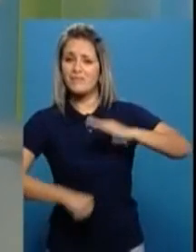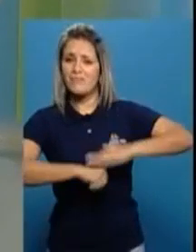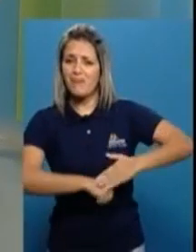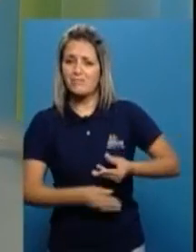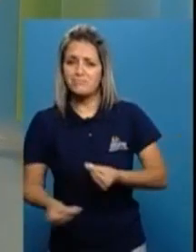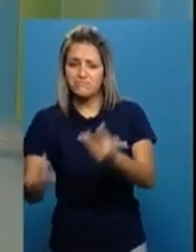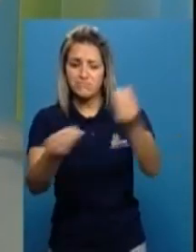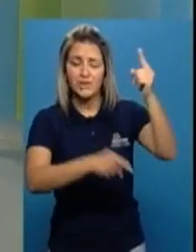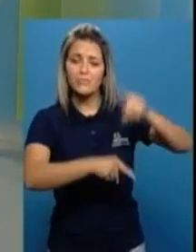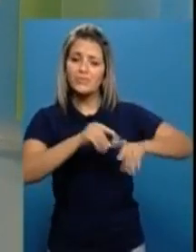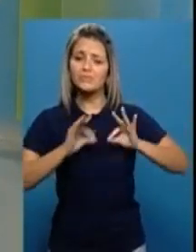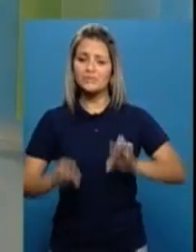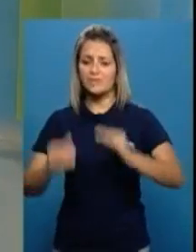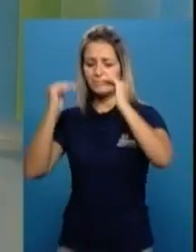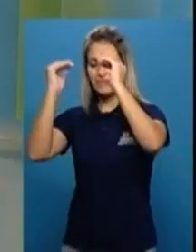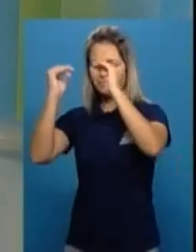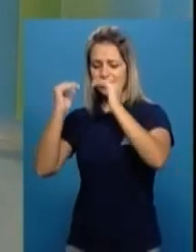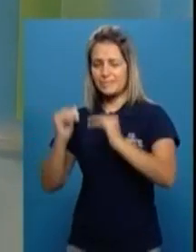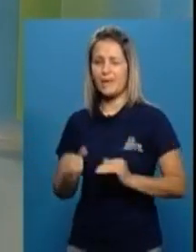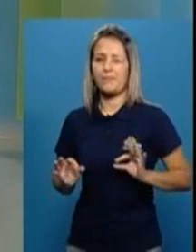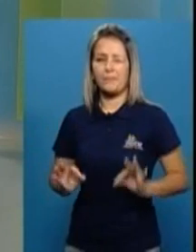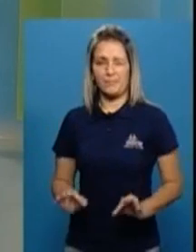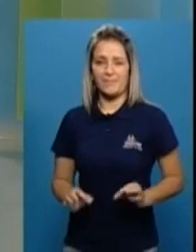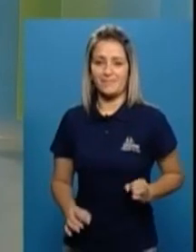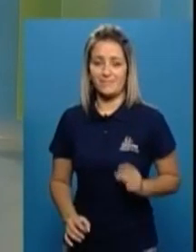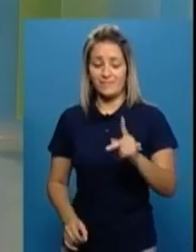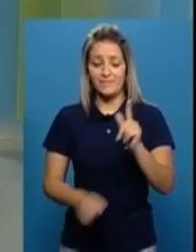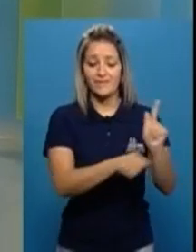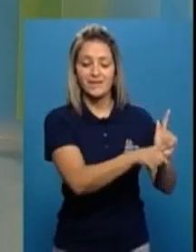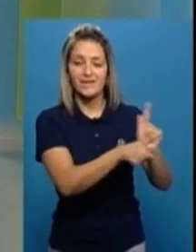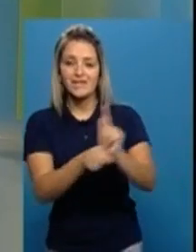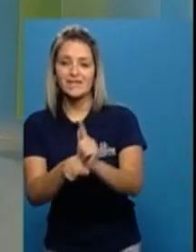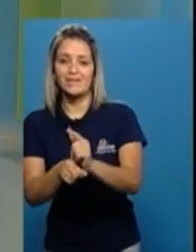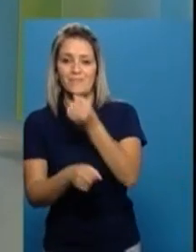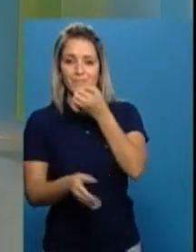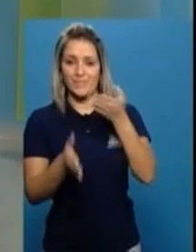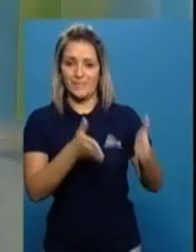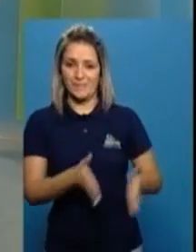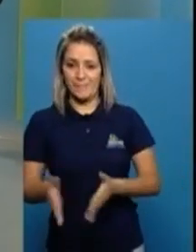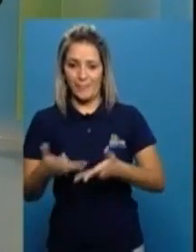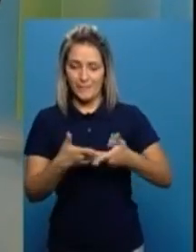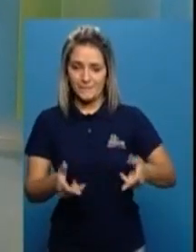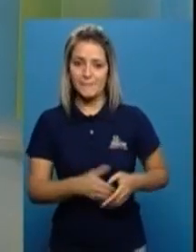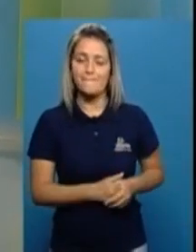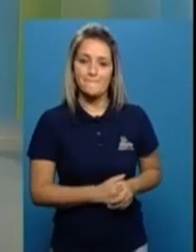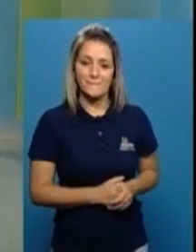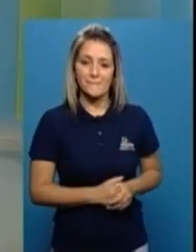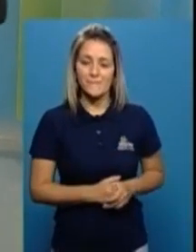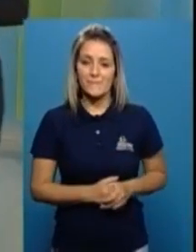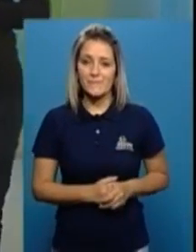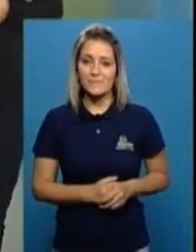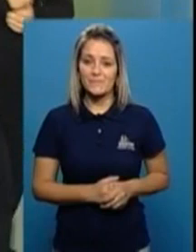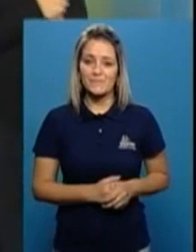padronizar processos, padronizar produtos e uma fácil gestão de produção. Vamos ao nosso próximo